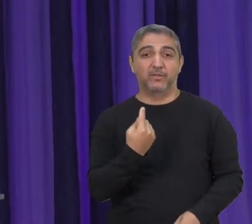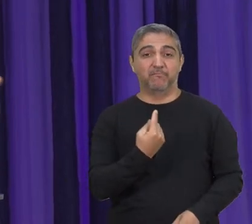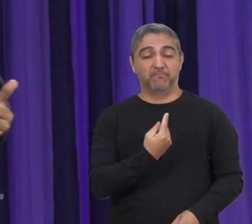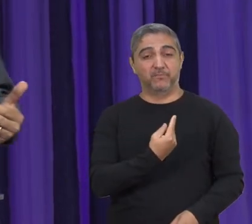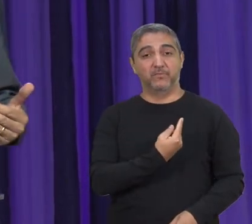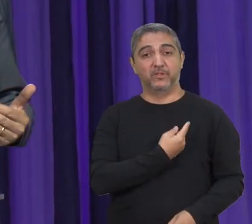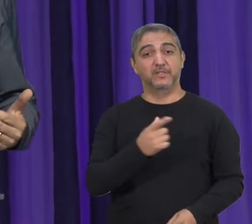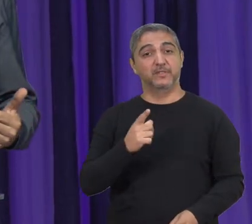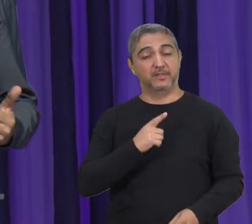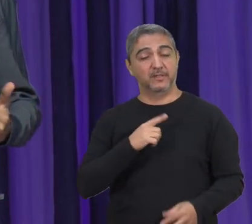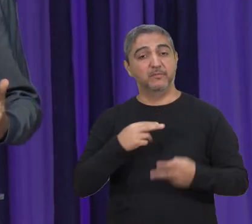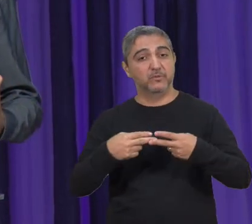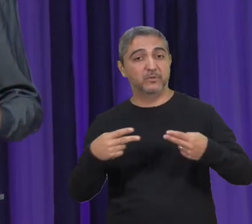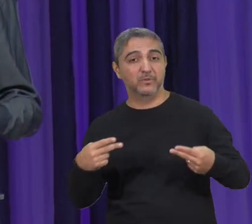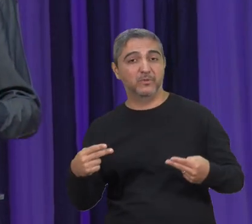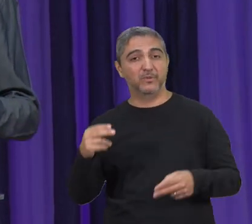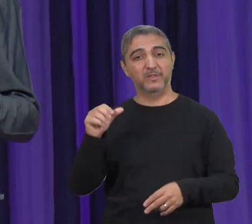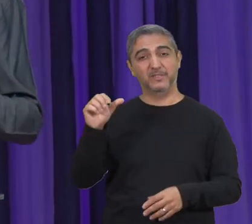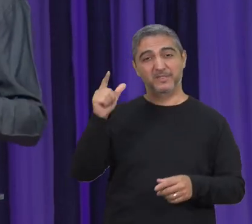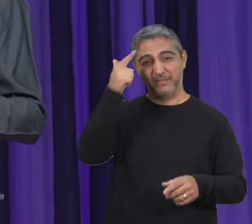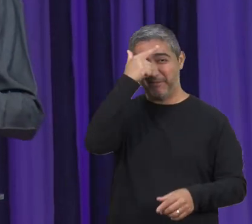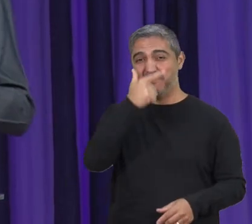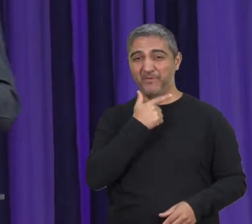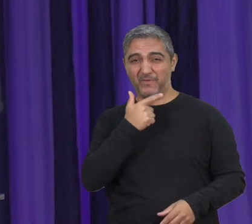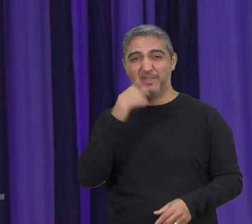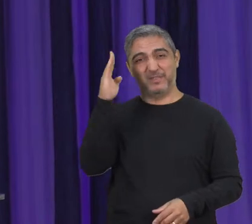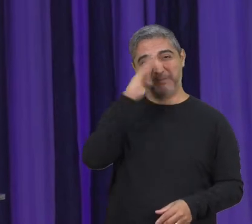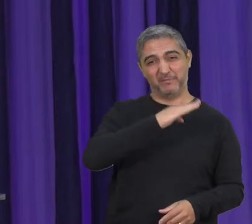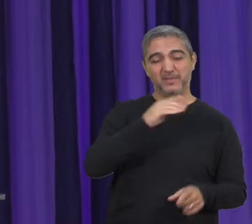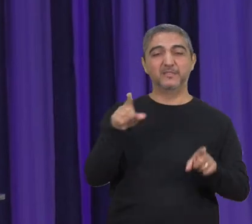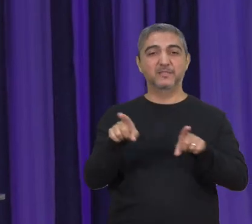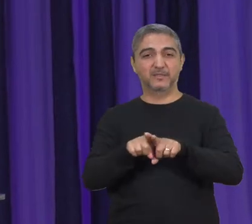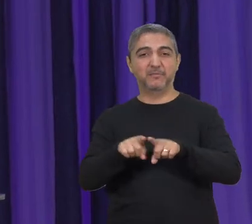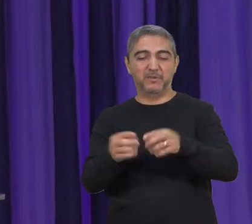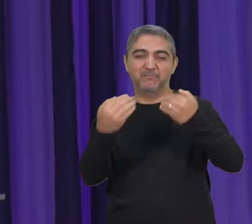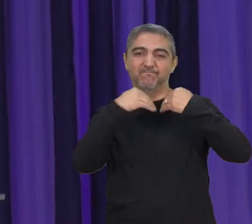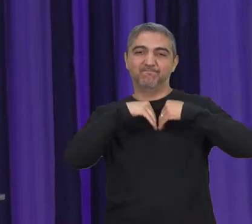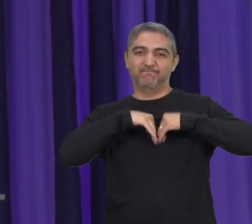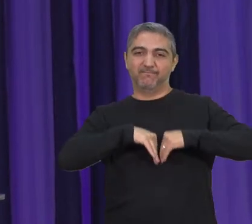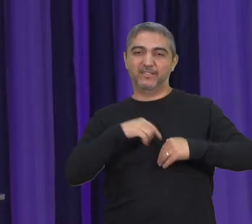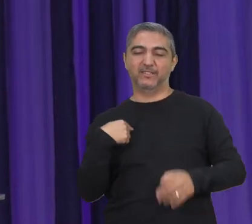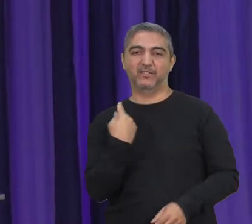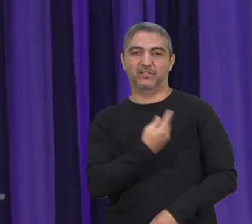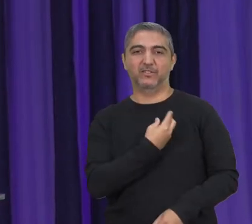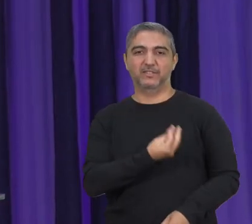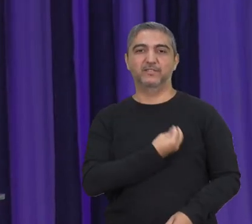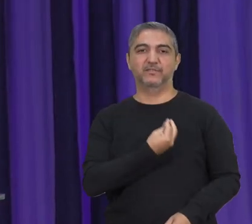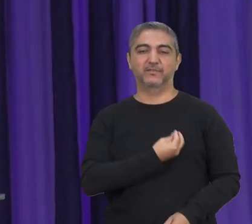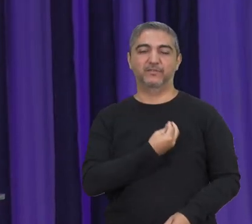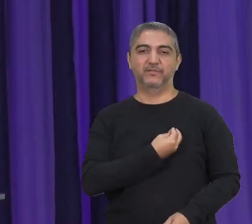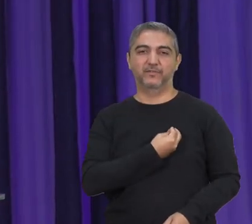essa relação, isso foi me dando uma angústia muito grande no meu coração,